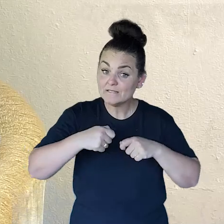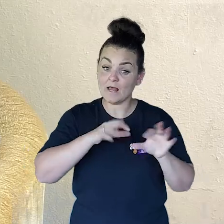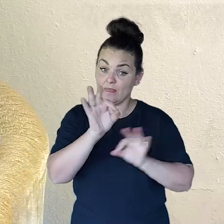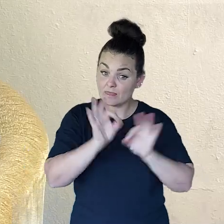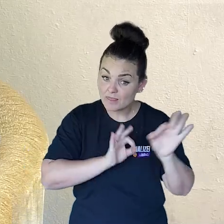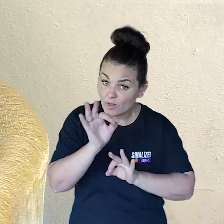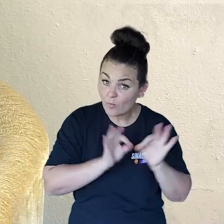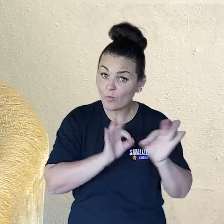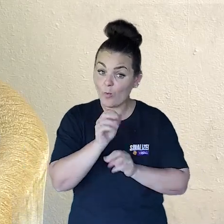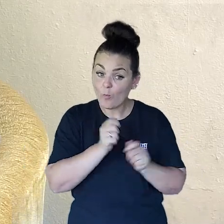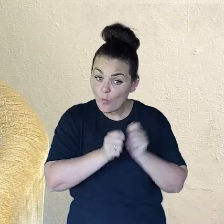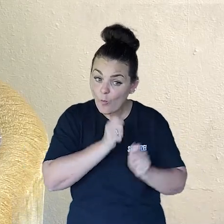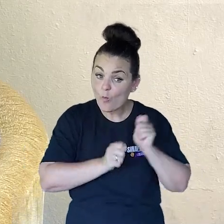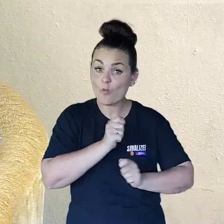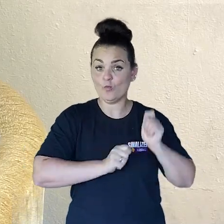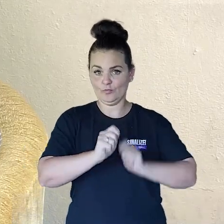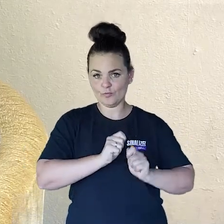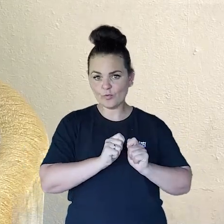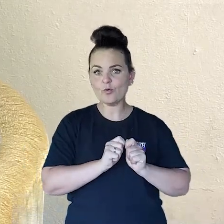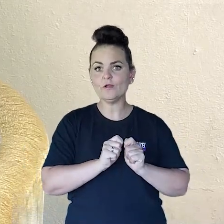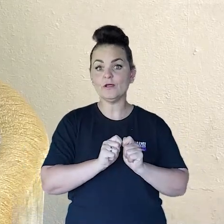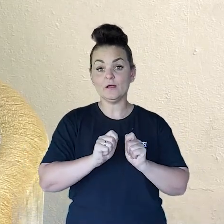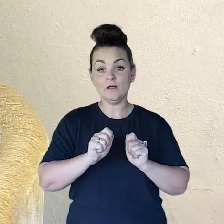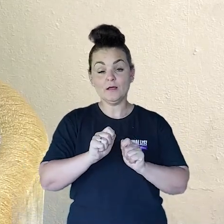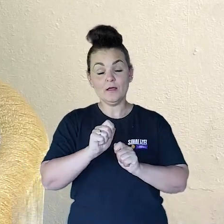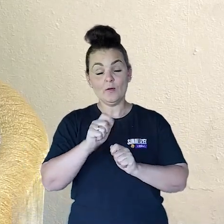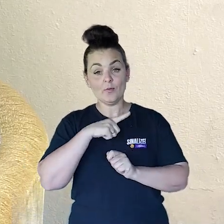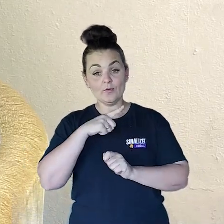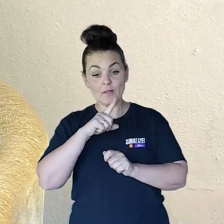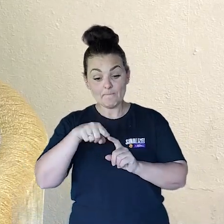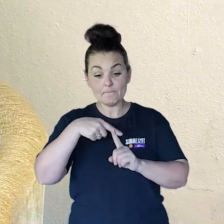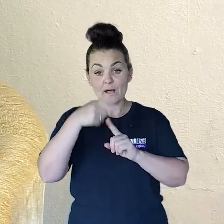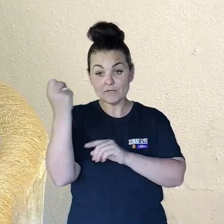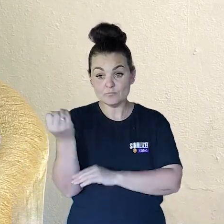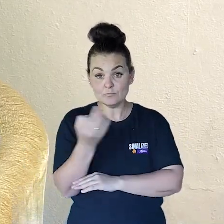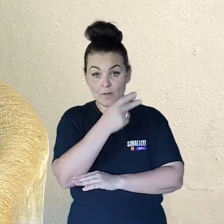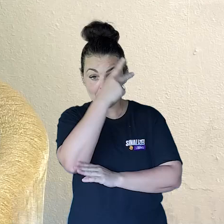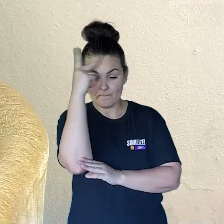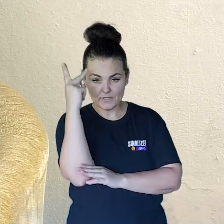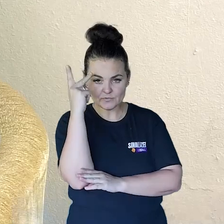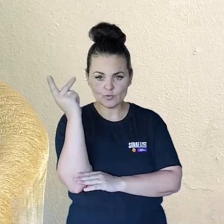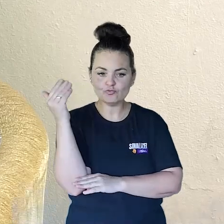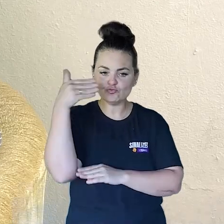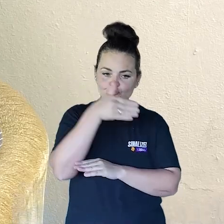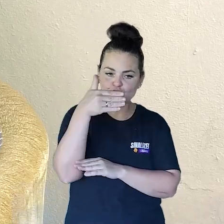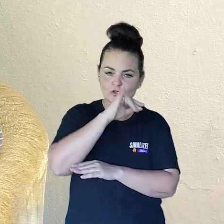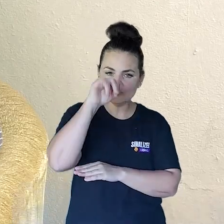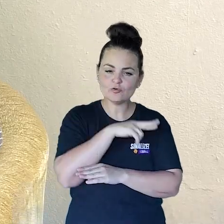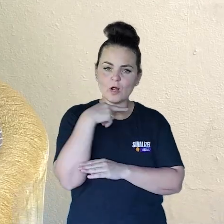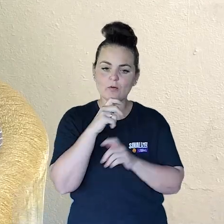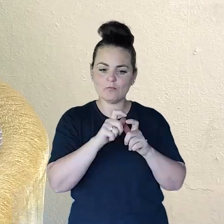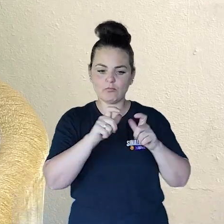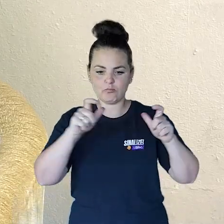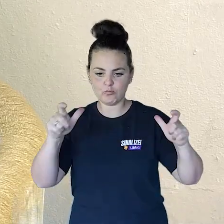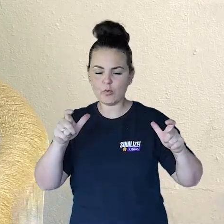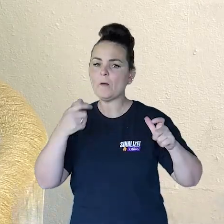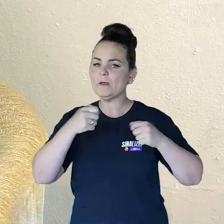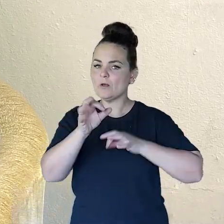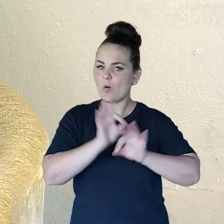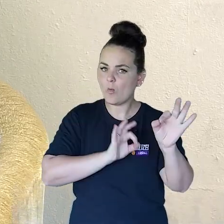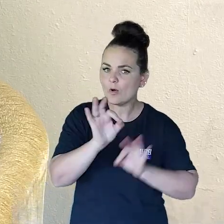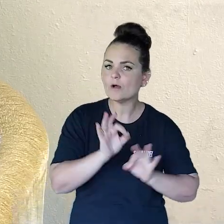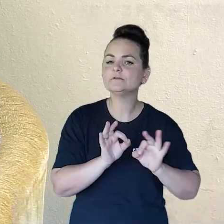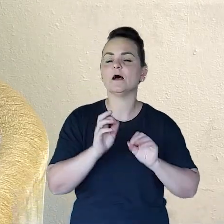do crescimento da cidade. Então, eu vejo ser importante ter este olhar na Câmara, né, trazer mais debates